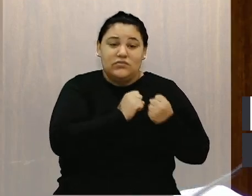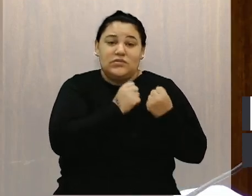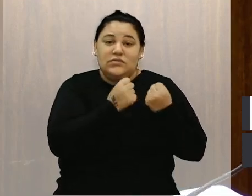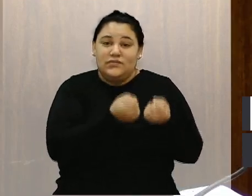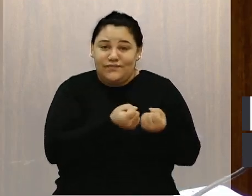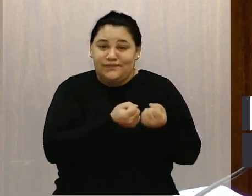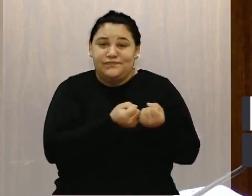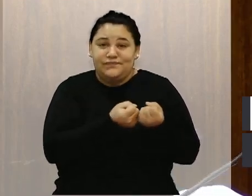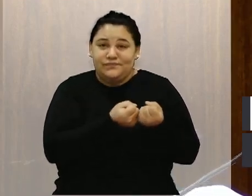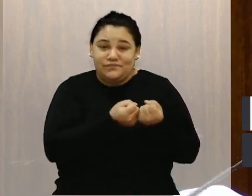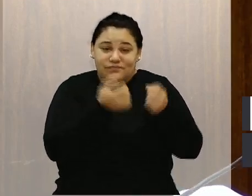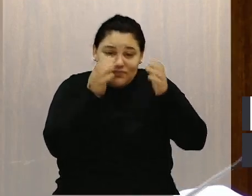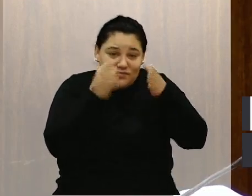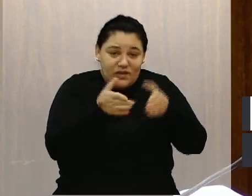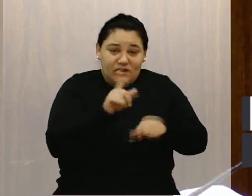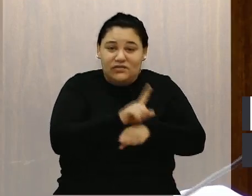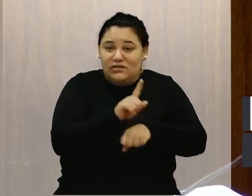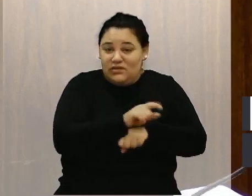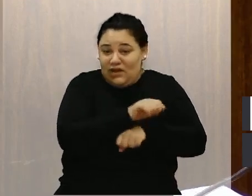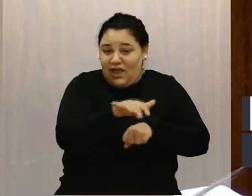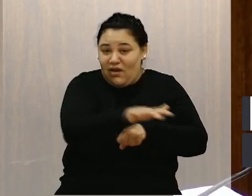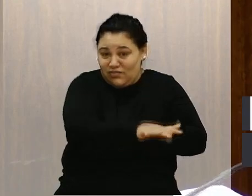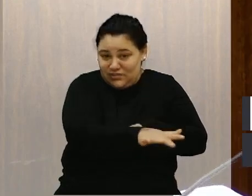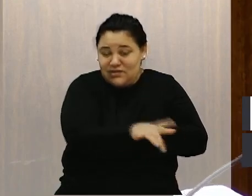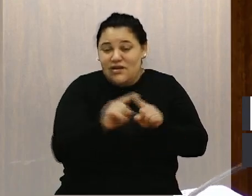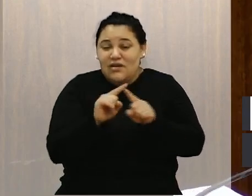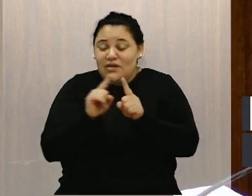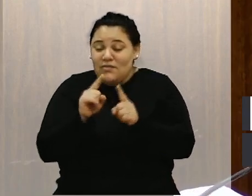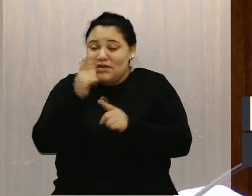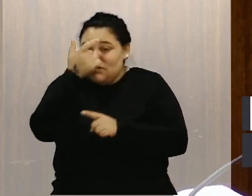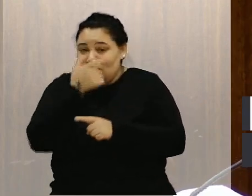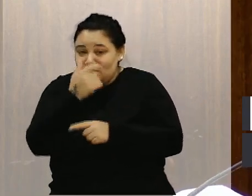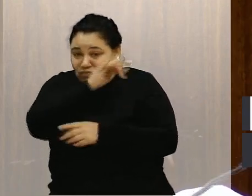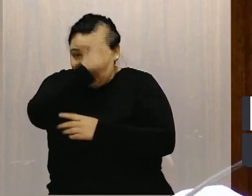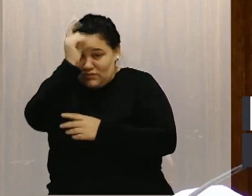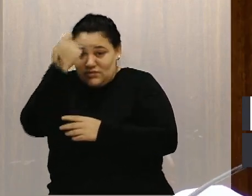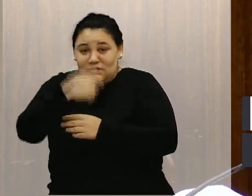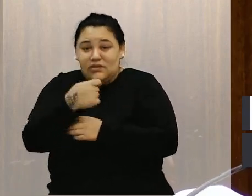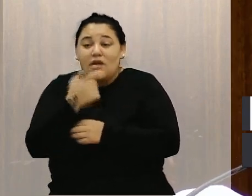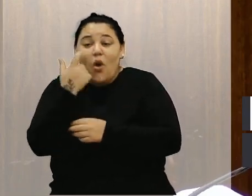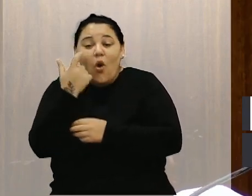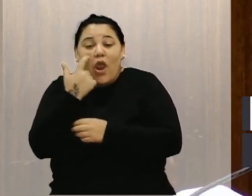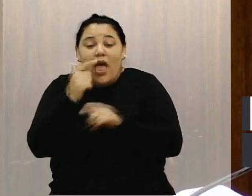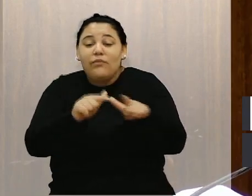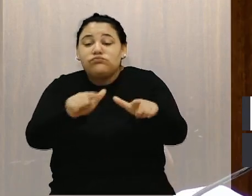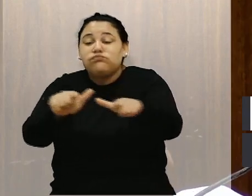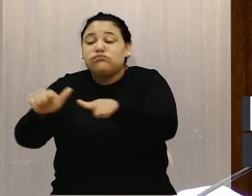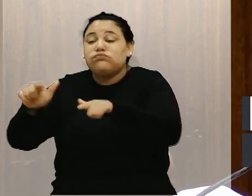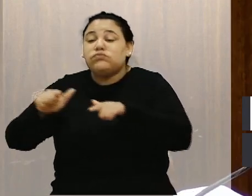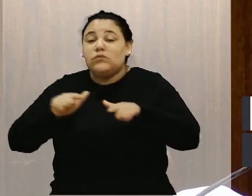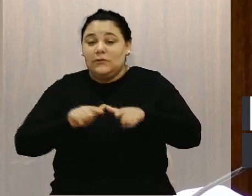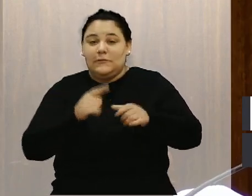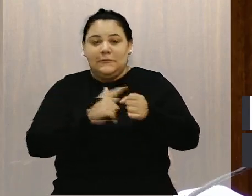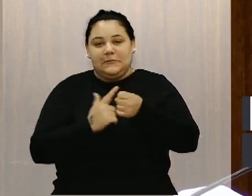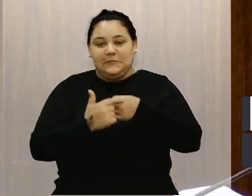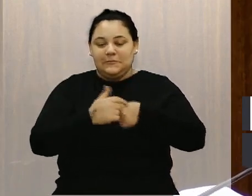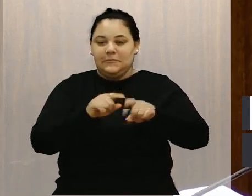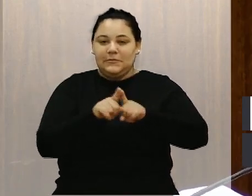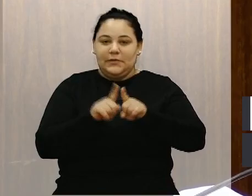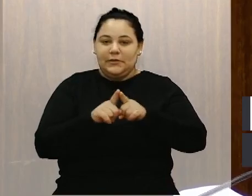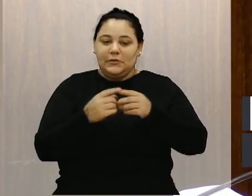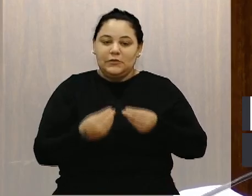para Galópolis, mas eu acho que a prefeitura também precisa olhar para os outros pontos da cidade. Então, a gente